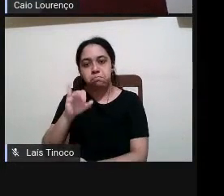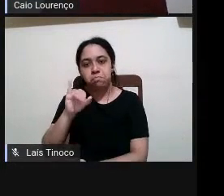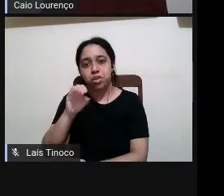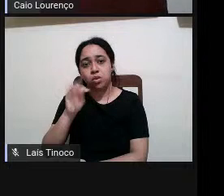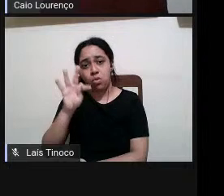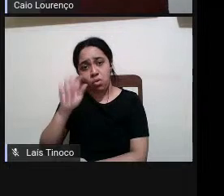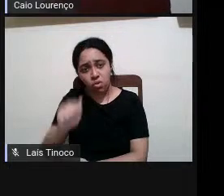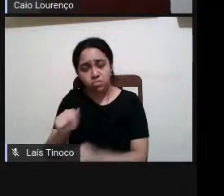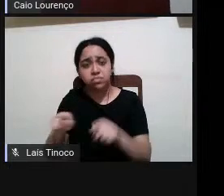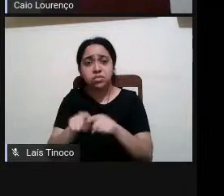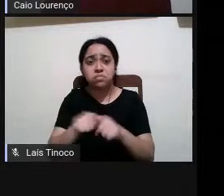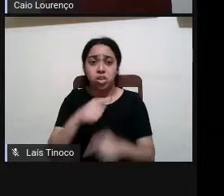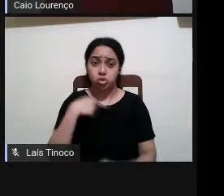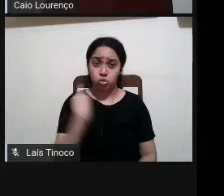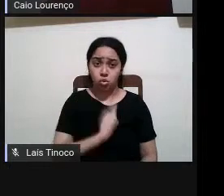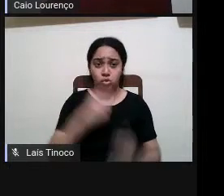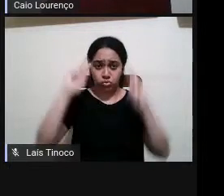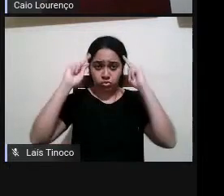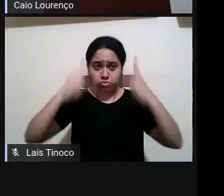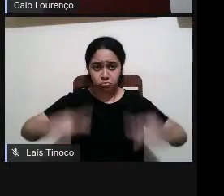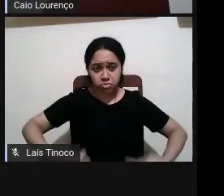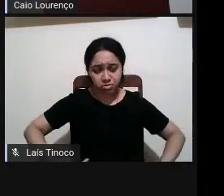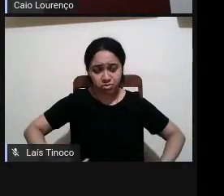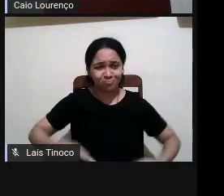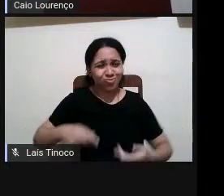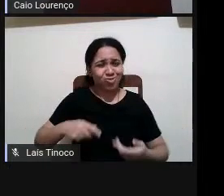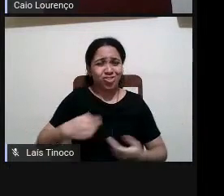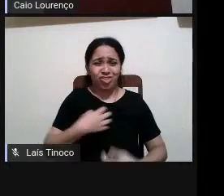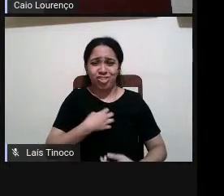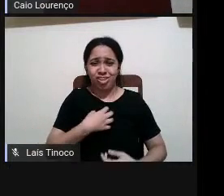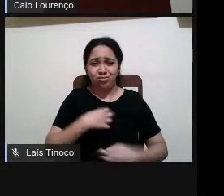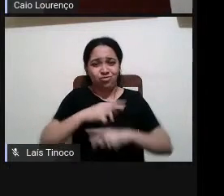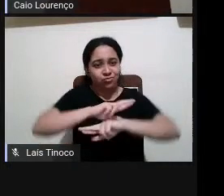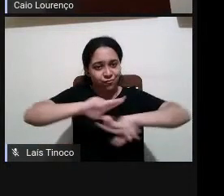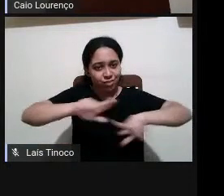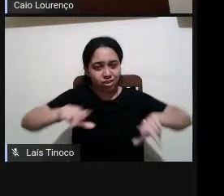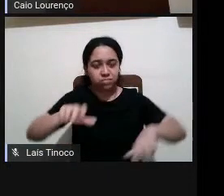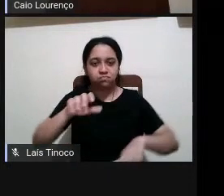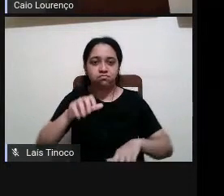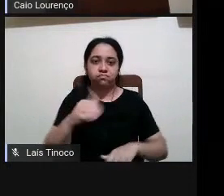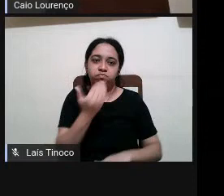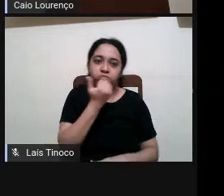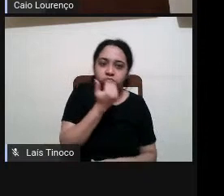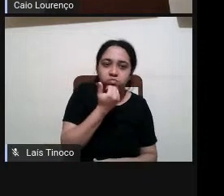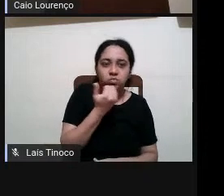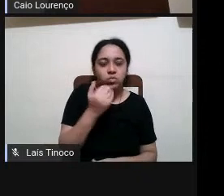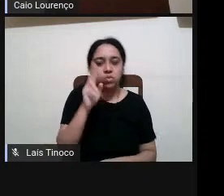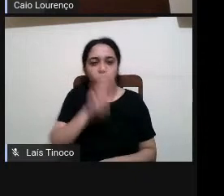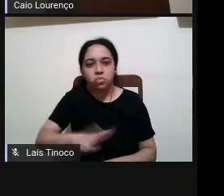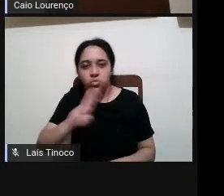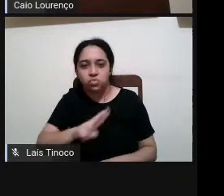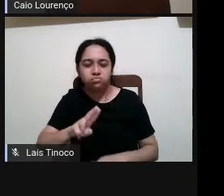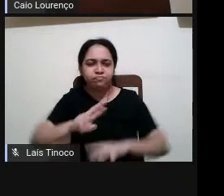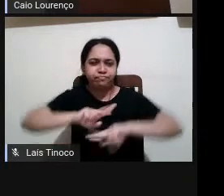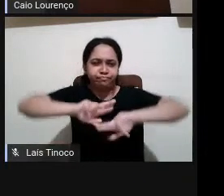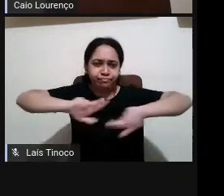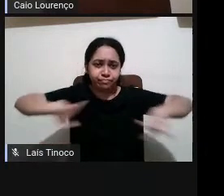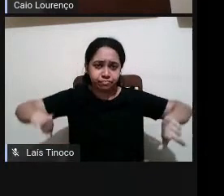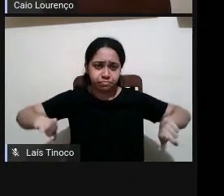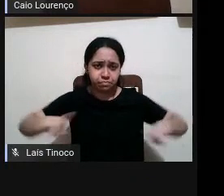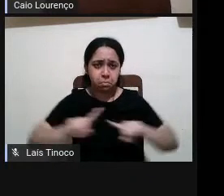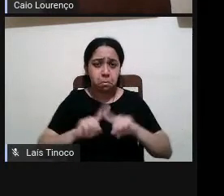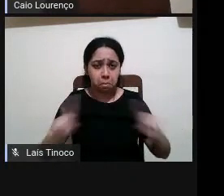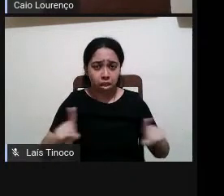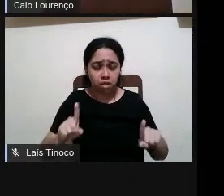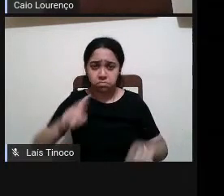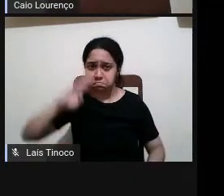ingerido por nós humanos, por diferentes formas. No entanto, isso não considera um fator preponderante